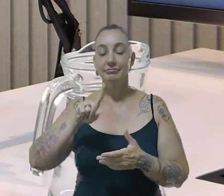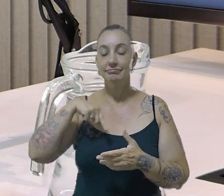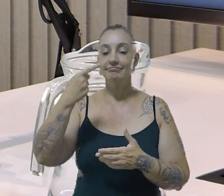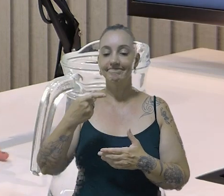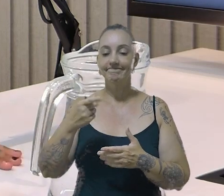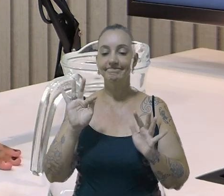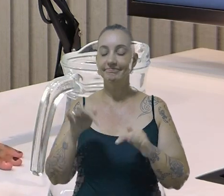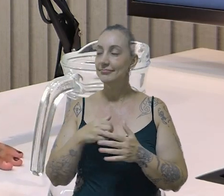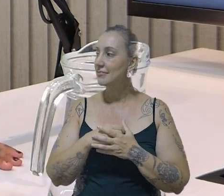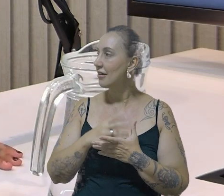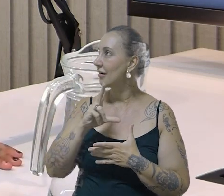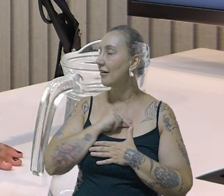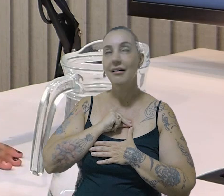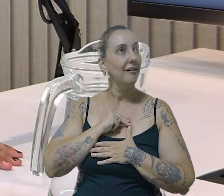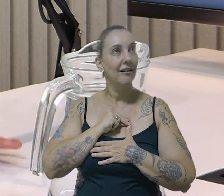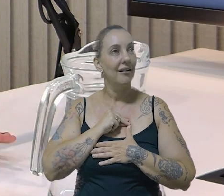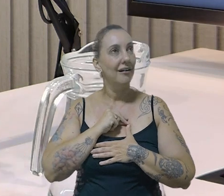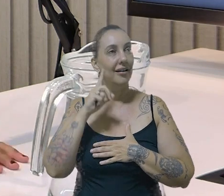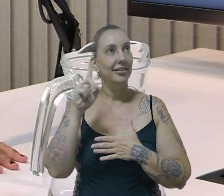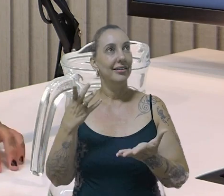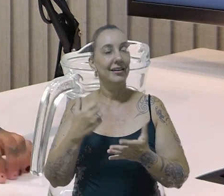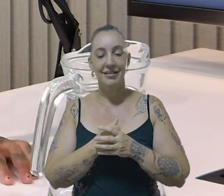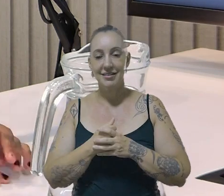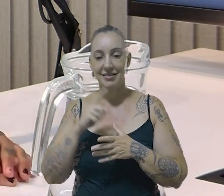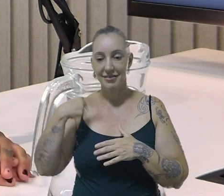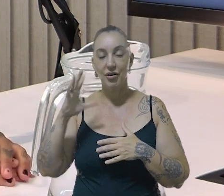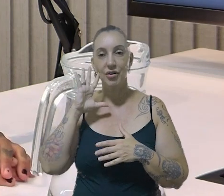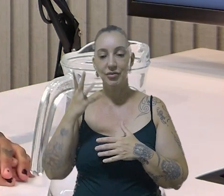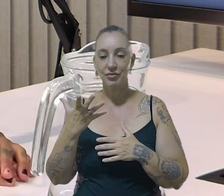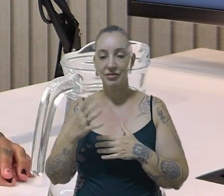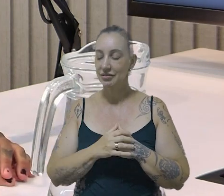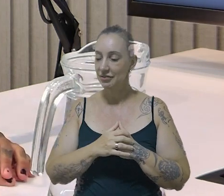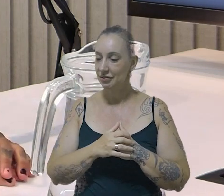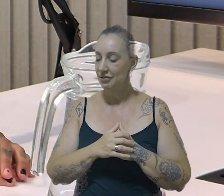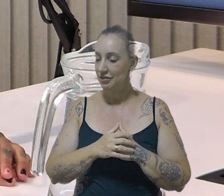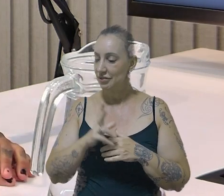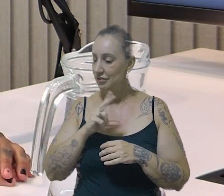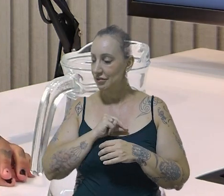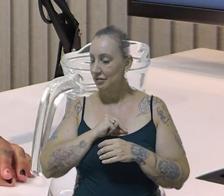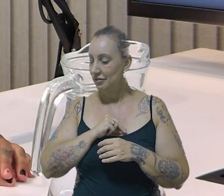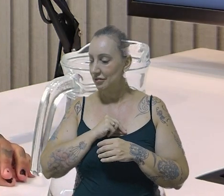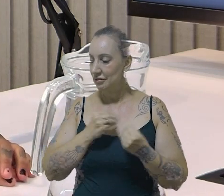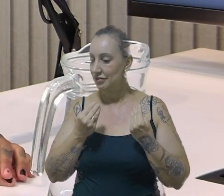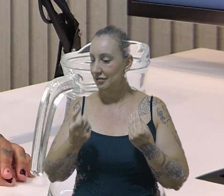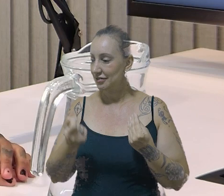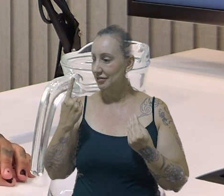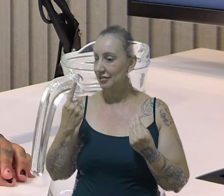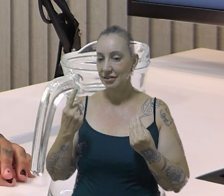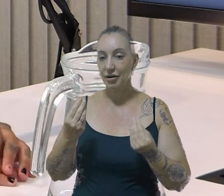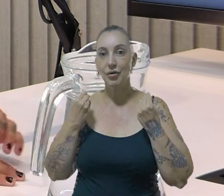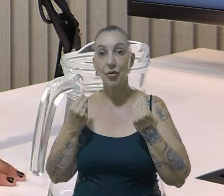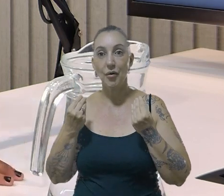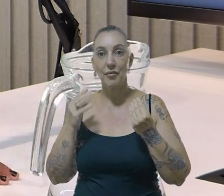fiquei tipo assim meu Deus do céu mas na enquanto acontecia eu tava tipo assim que loucura isso daqui como que eu vim